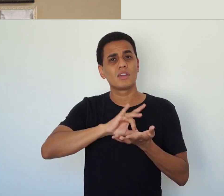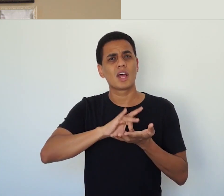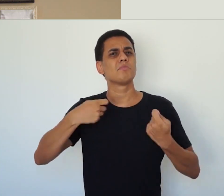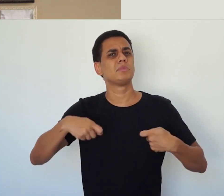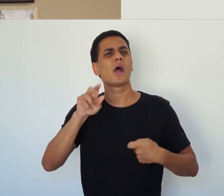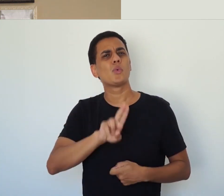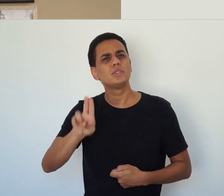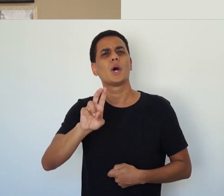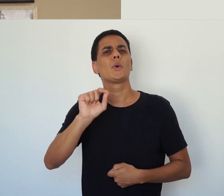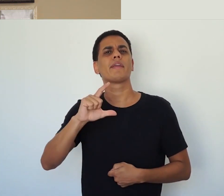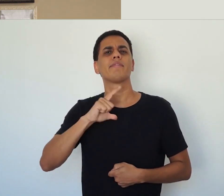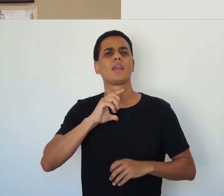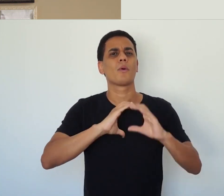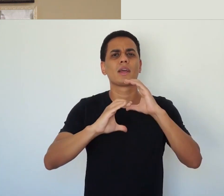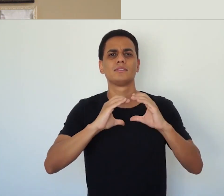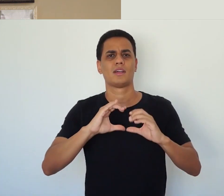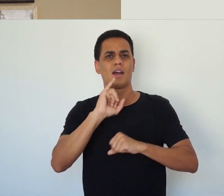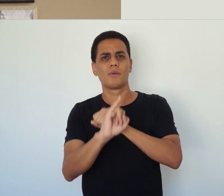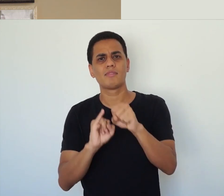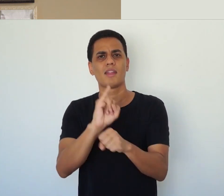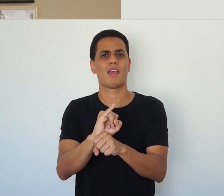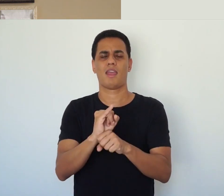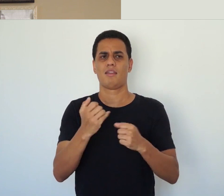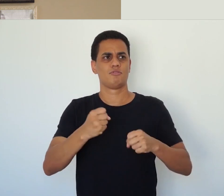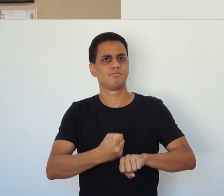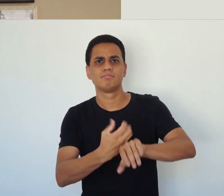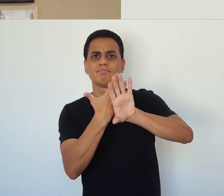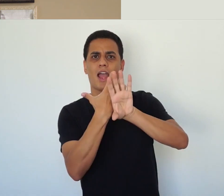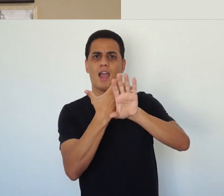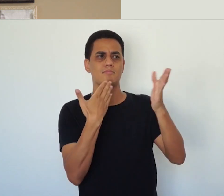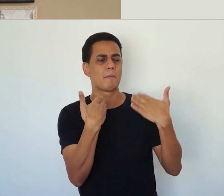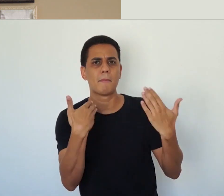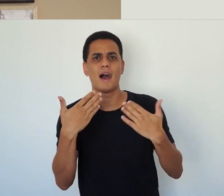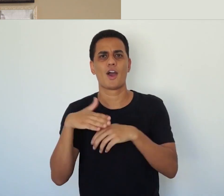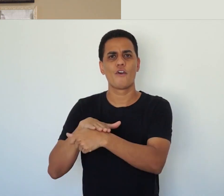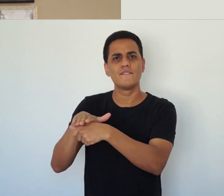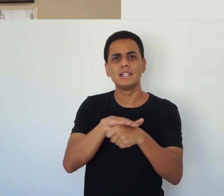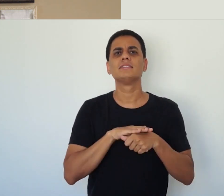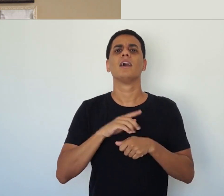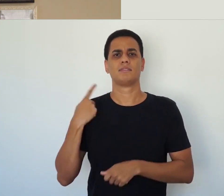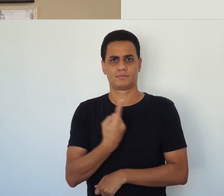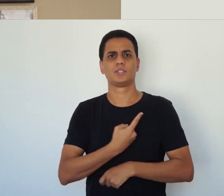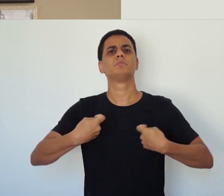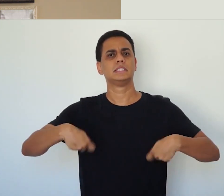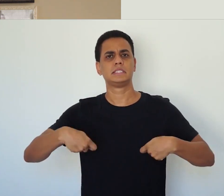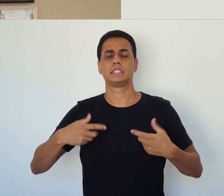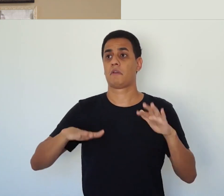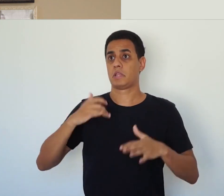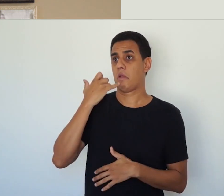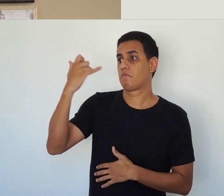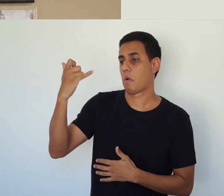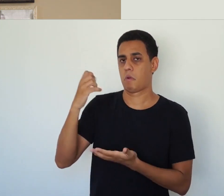você que nós temos que usar mesmo os meios que estão disponíveis, a comunicação, entrar na internet, acessar